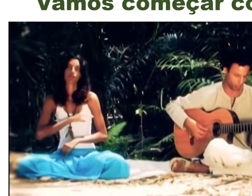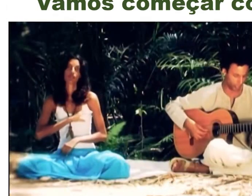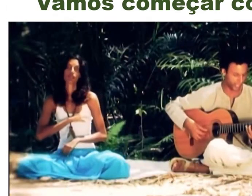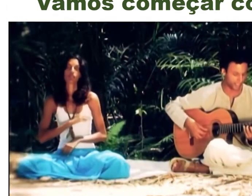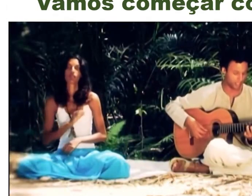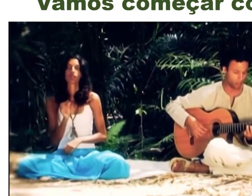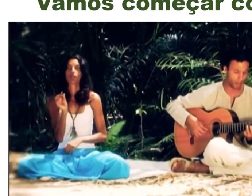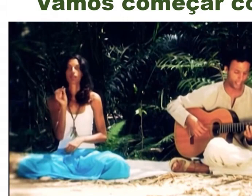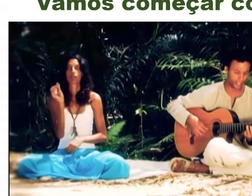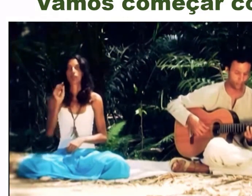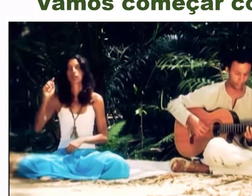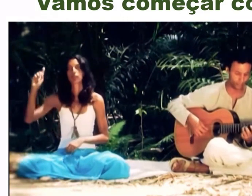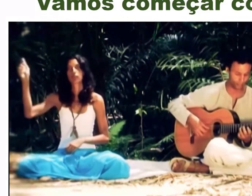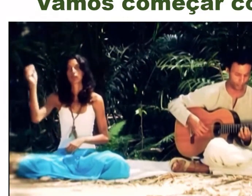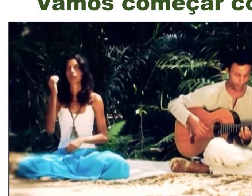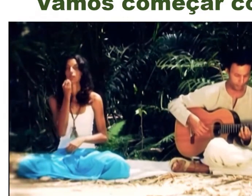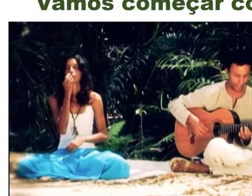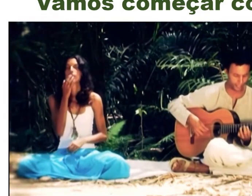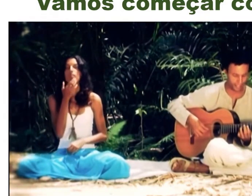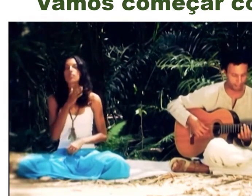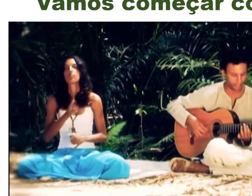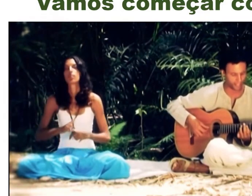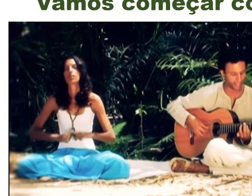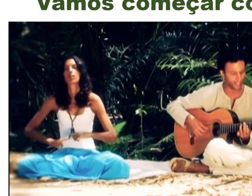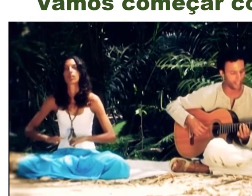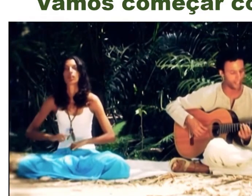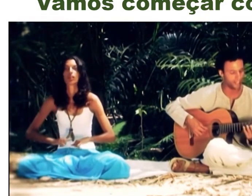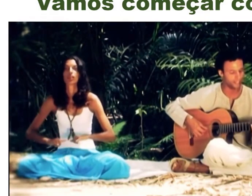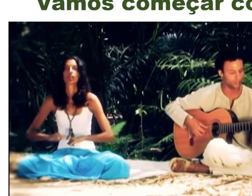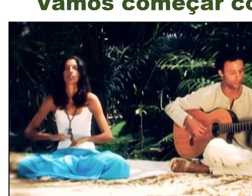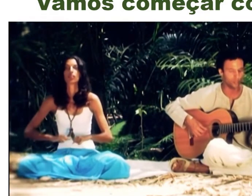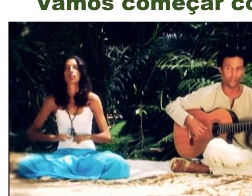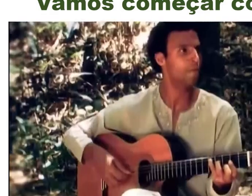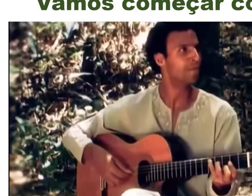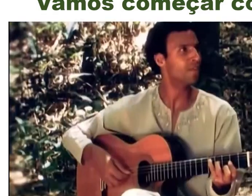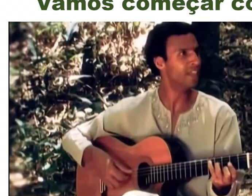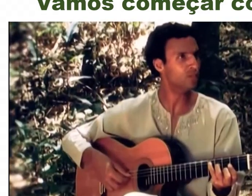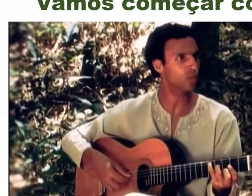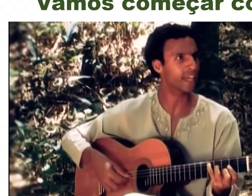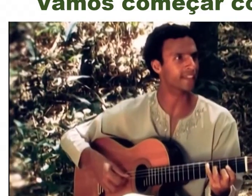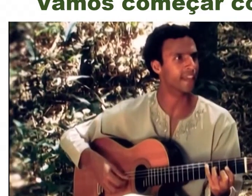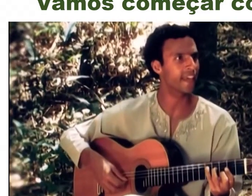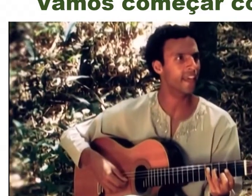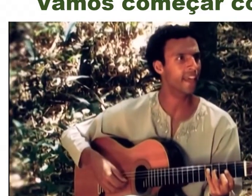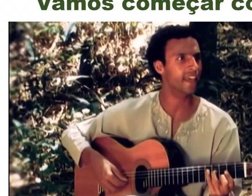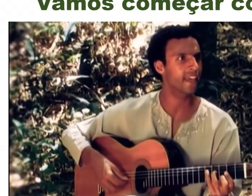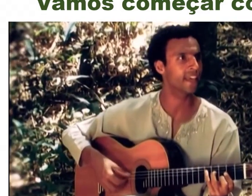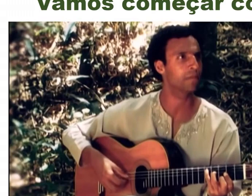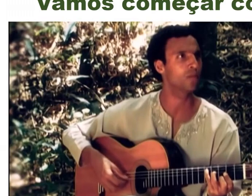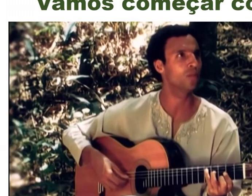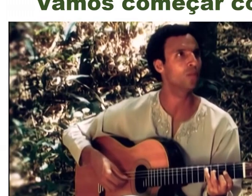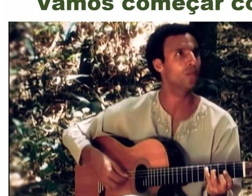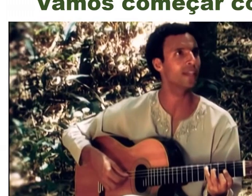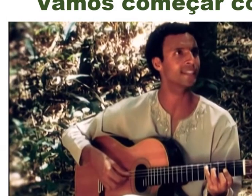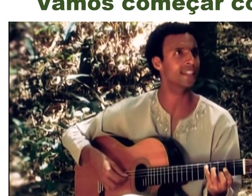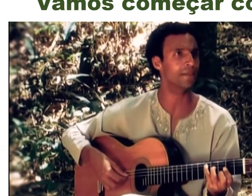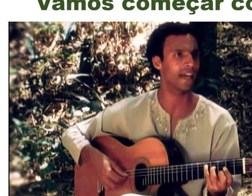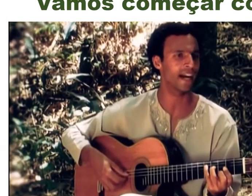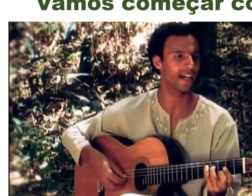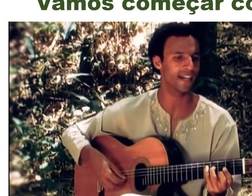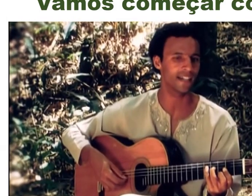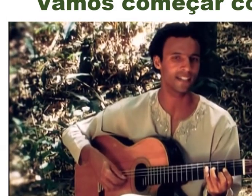seu coração é grão que foi bem semeado. Vindo que a terra é boa